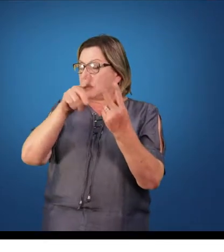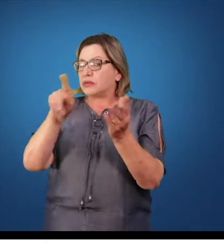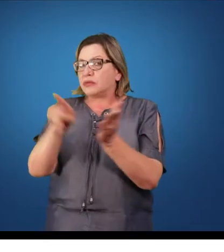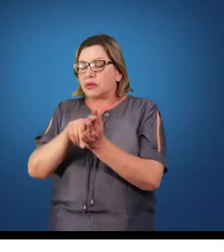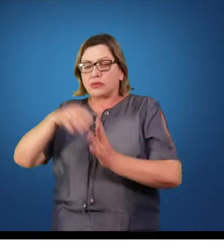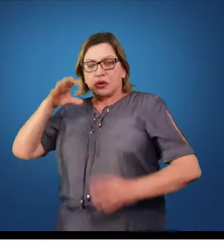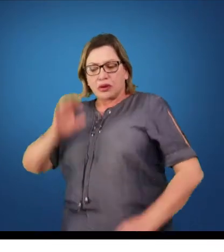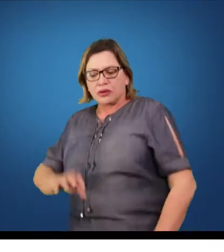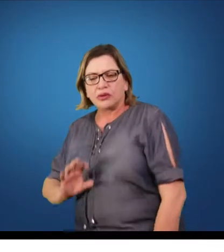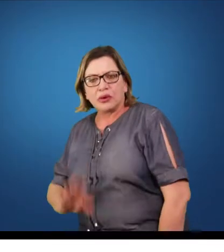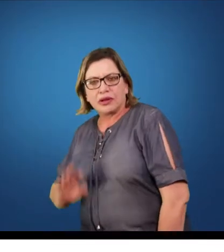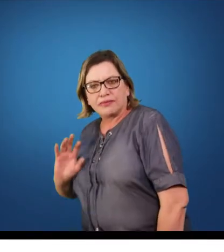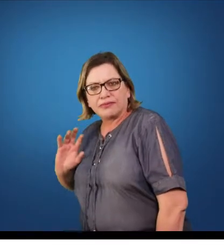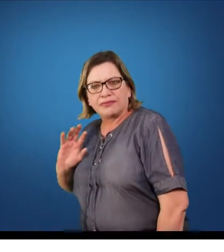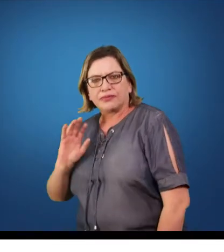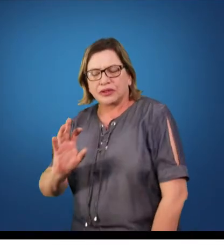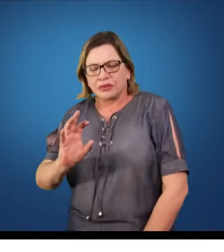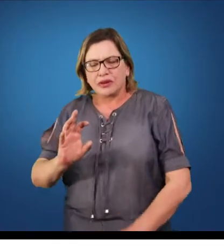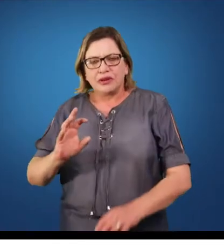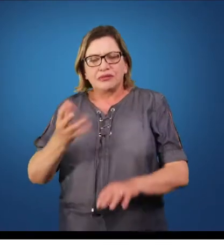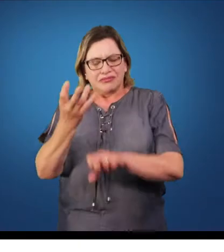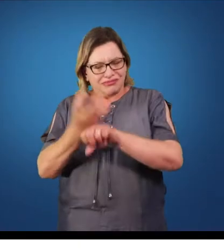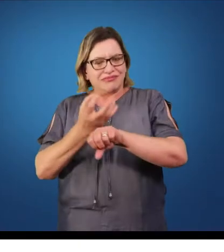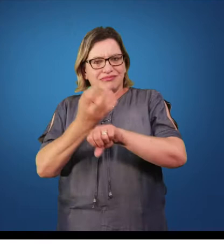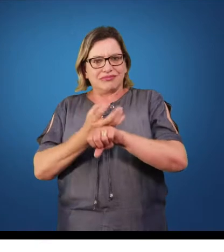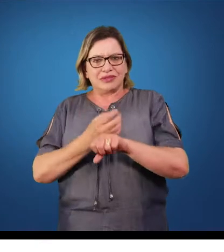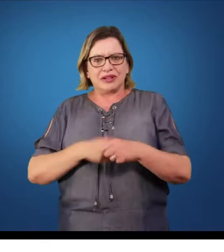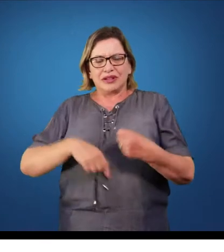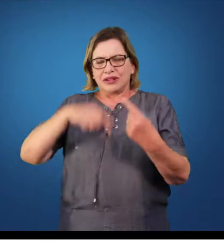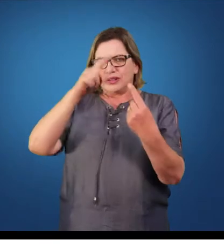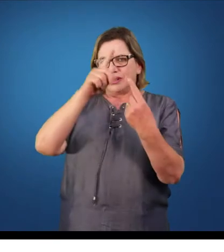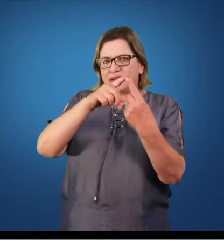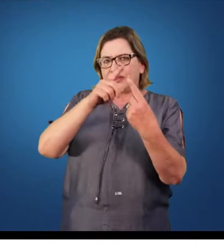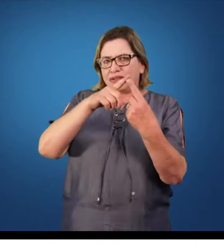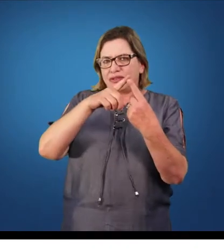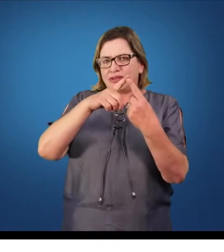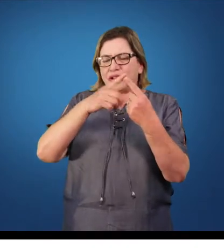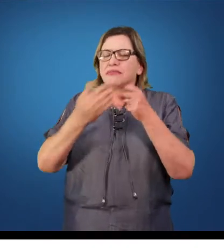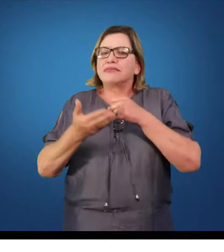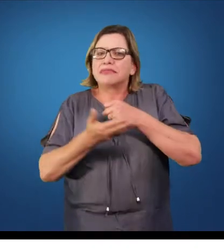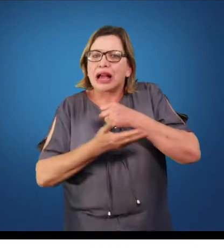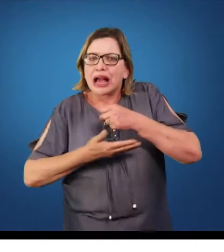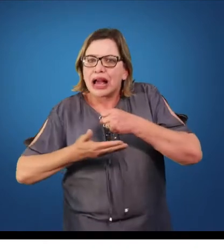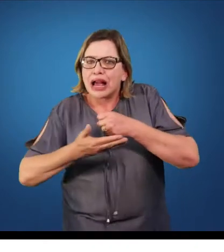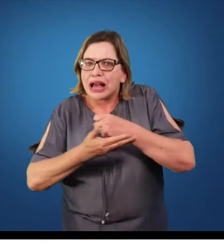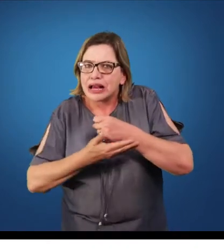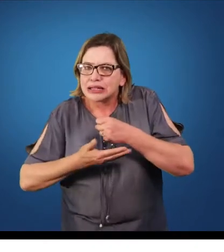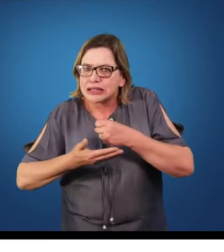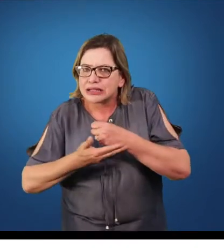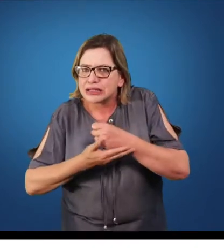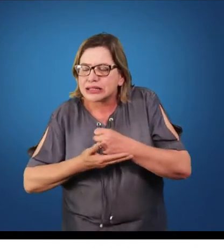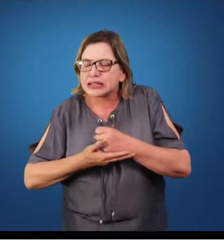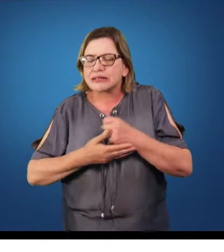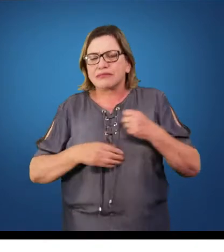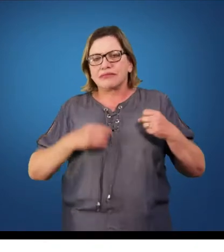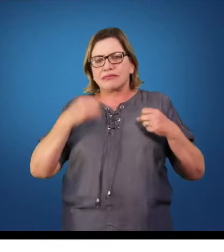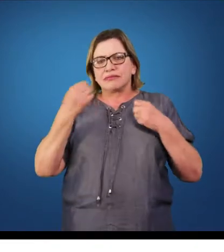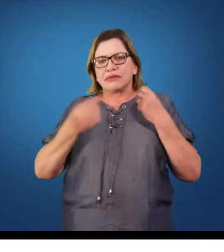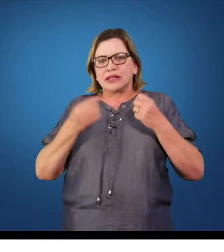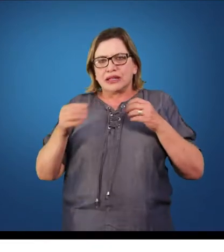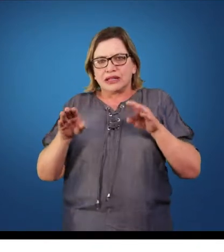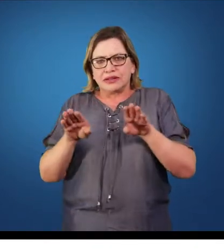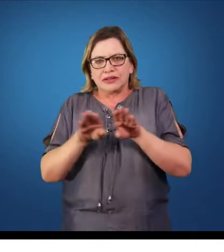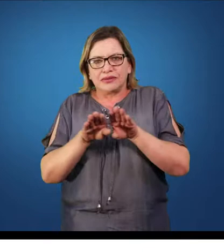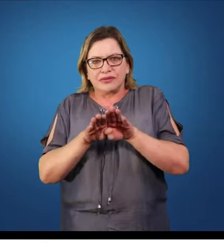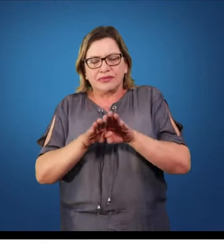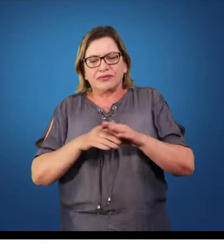handebol, certo? Da disciplina de handebol. O primeiro elemento é o fundamentos, certo? Nós vamos